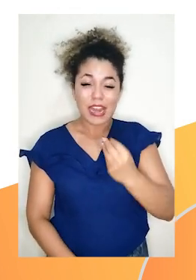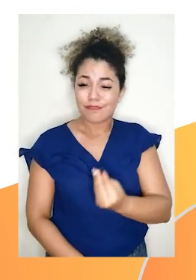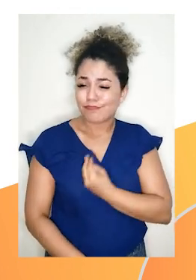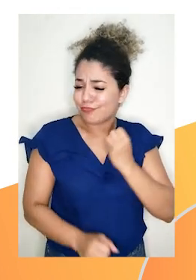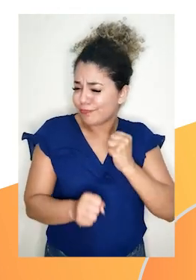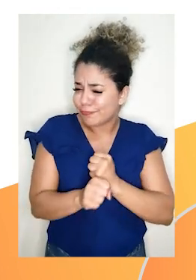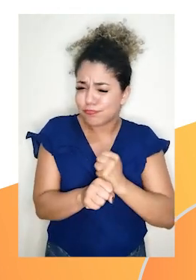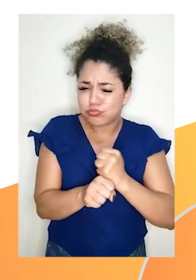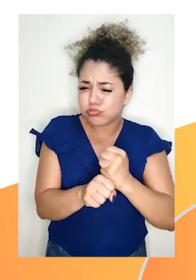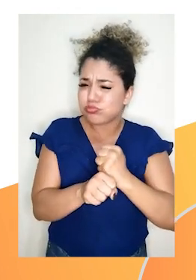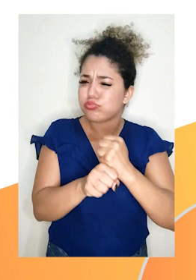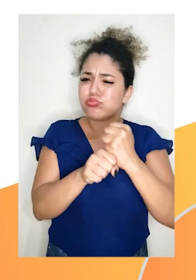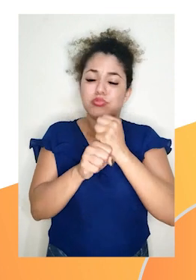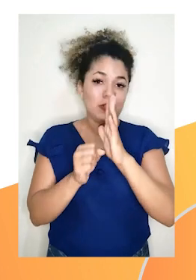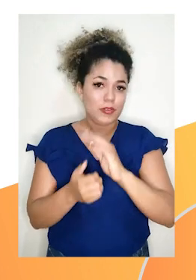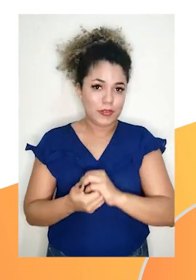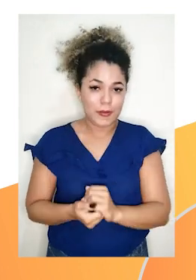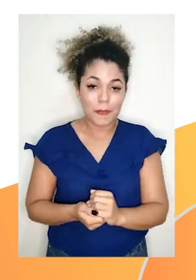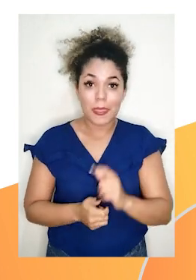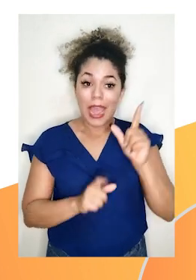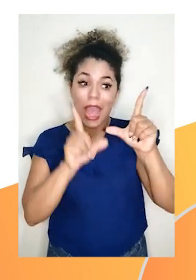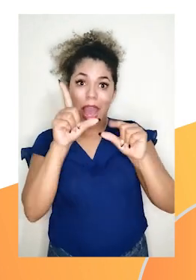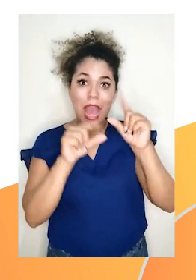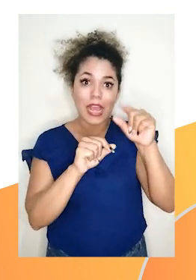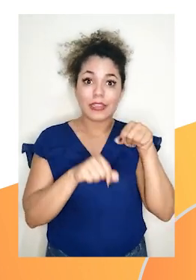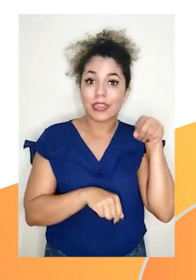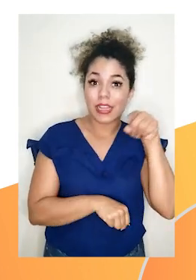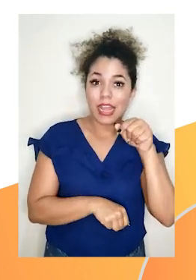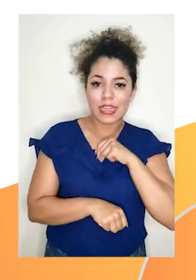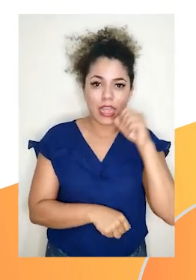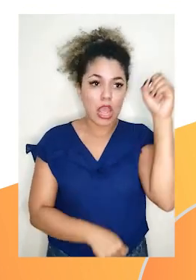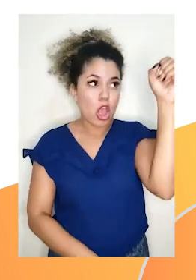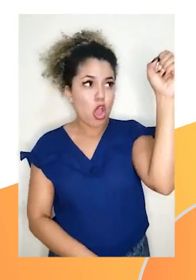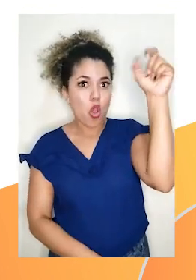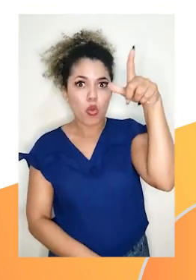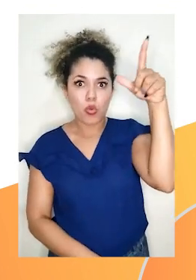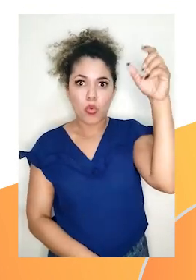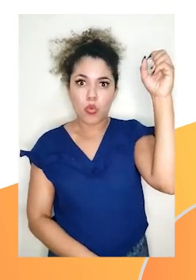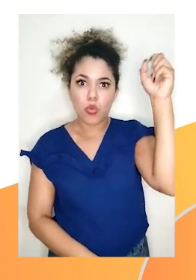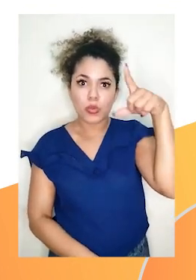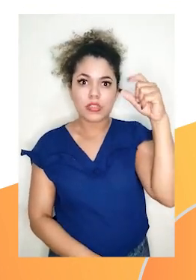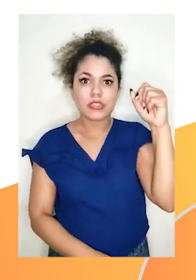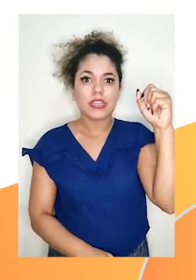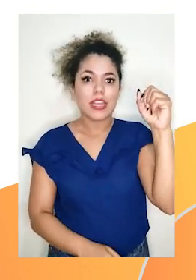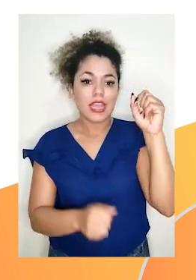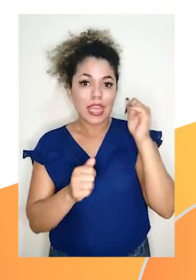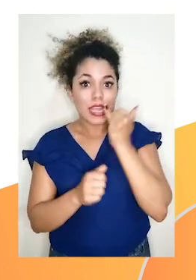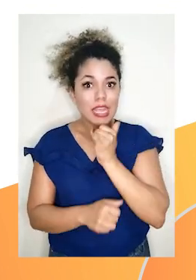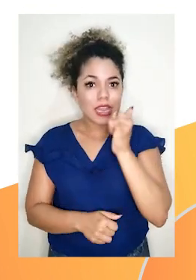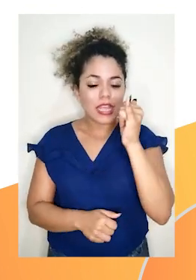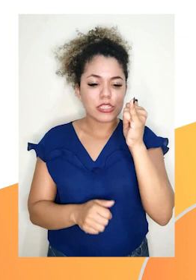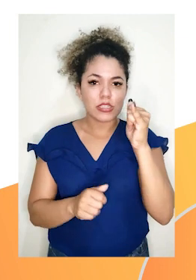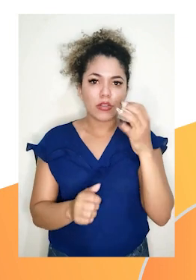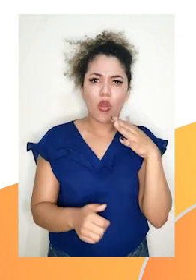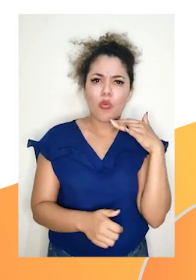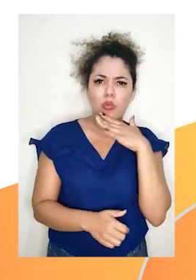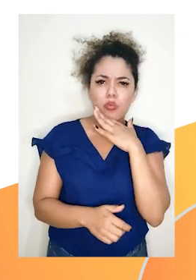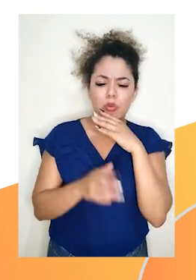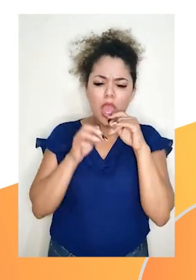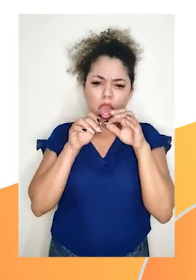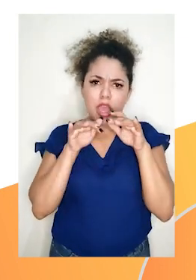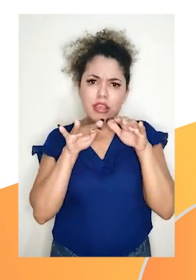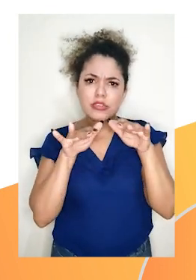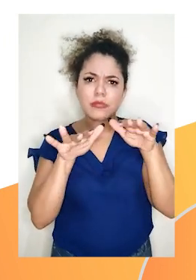anos. As estrelas, elas emitem luz e energia na forma de calor, que se propaga na forma de radiação